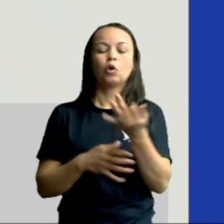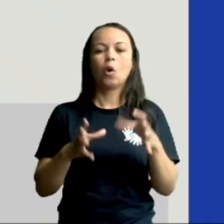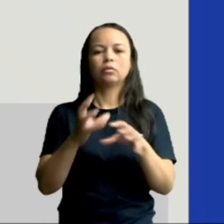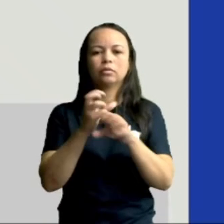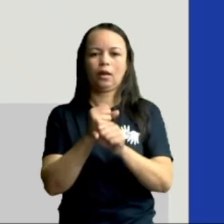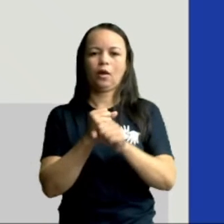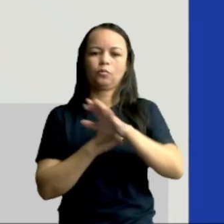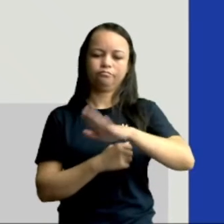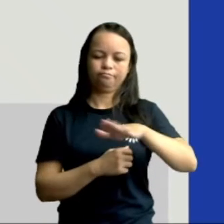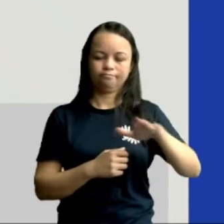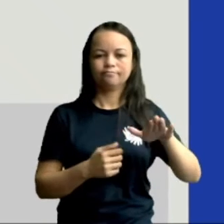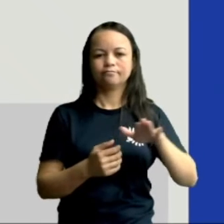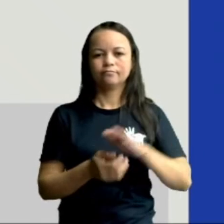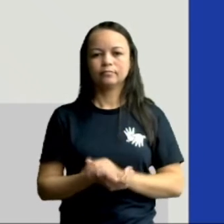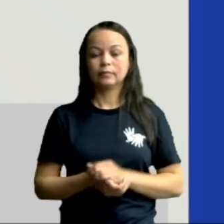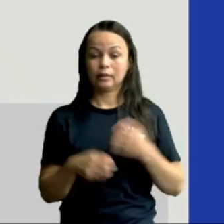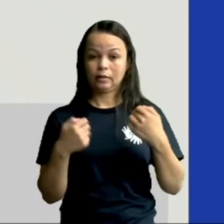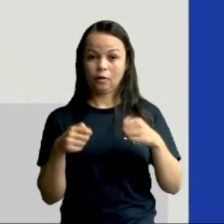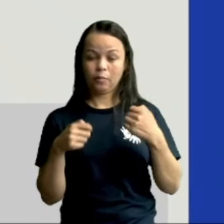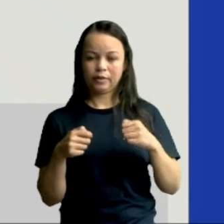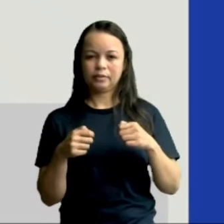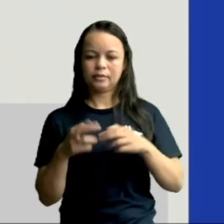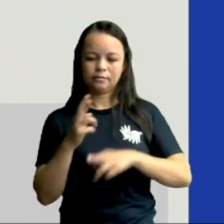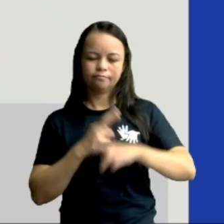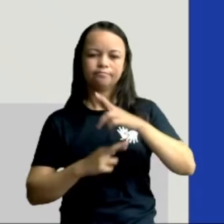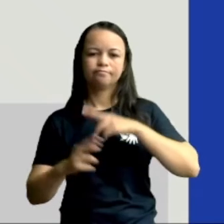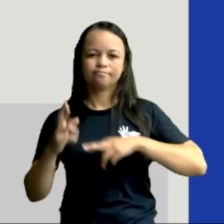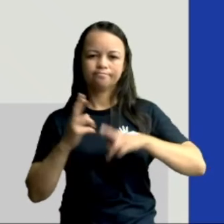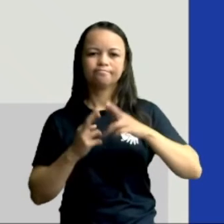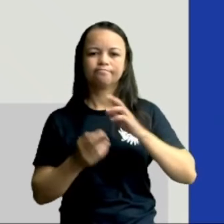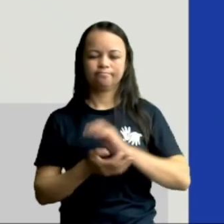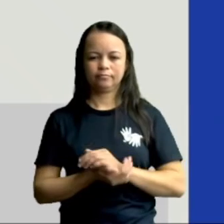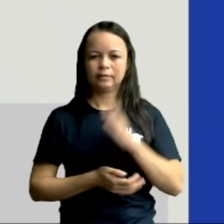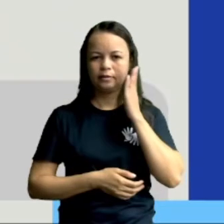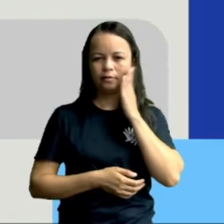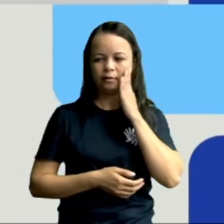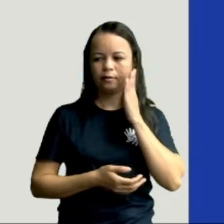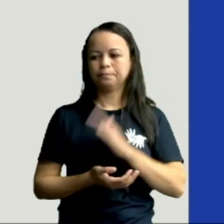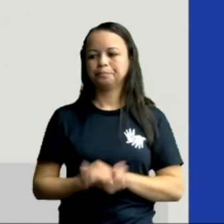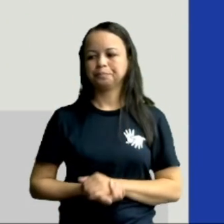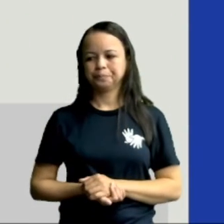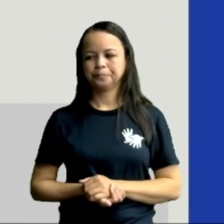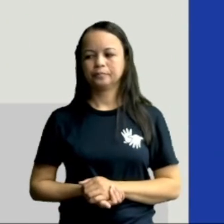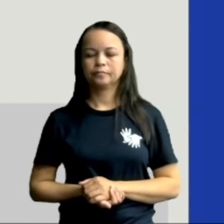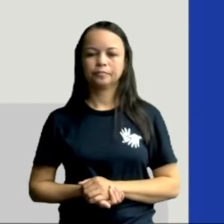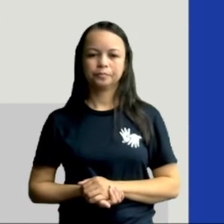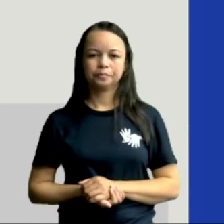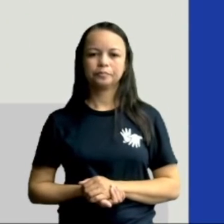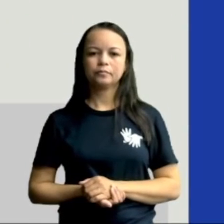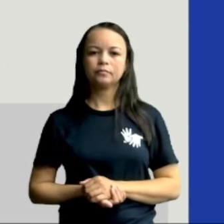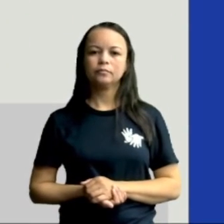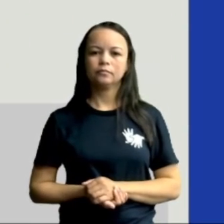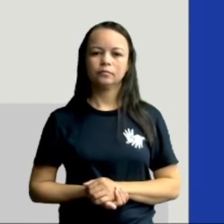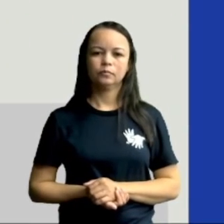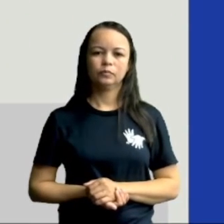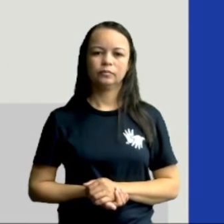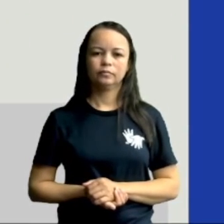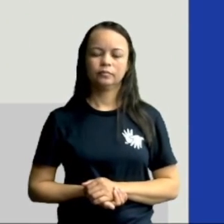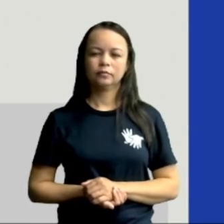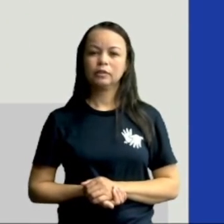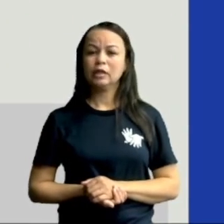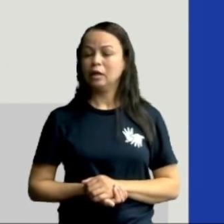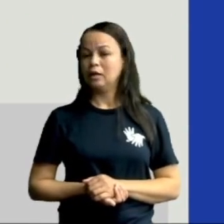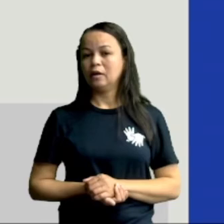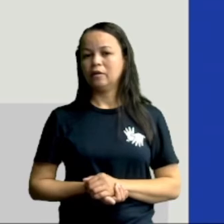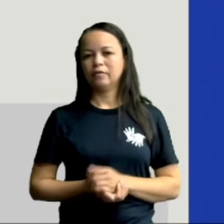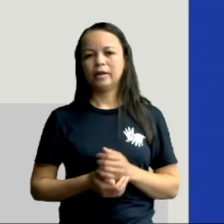crianças? Então, a gente precisa fazer essa relação. Deu para entender? Então, vamos lá. Então, o que é que a